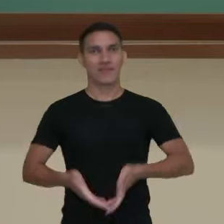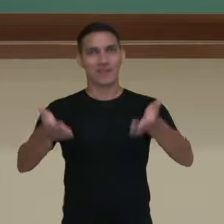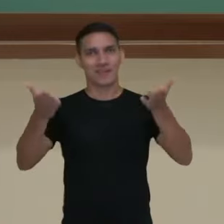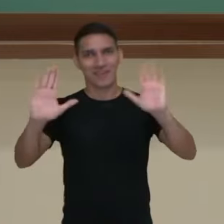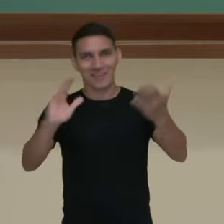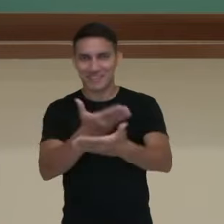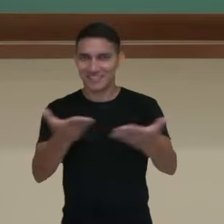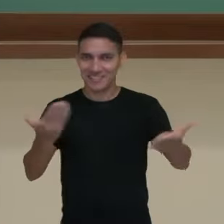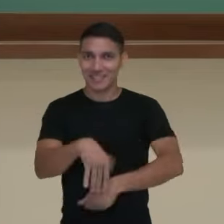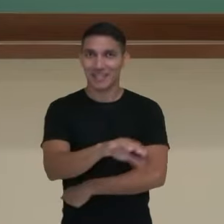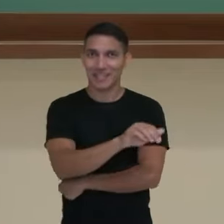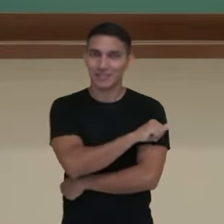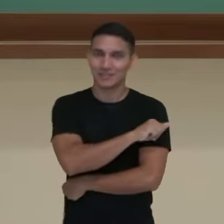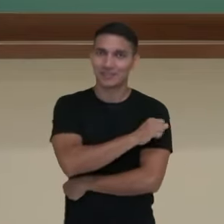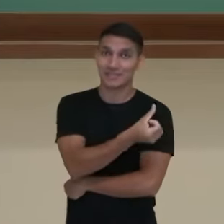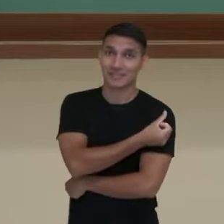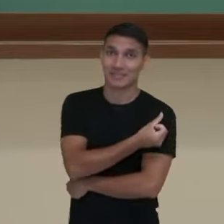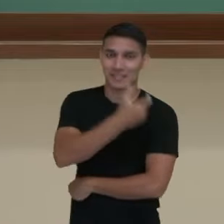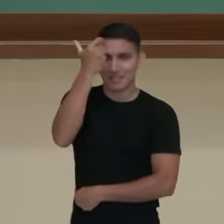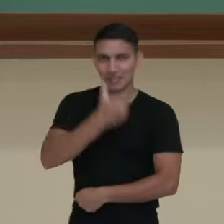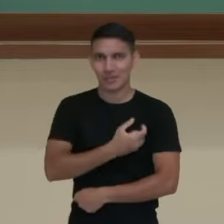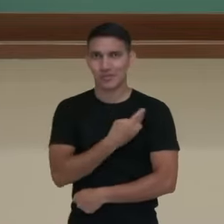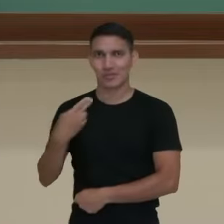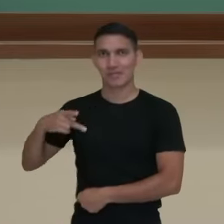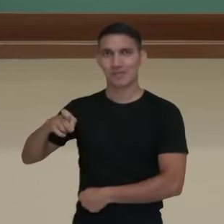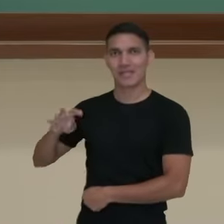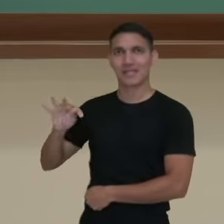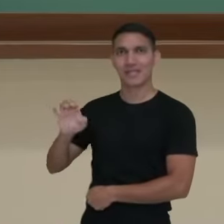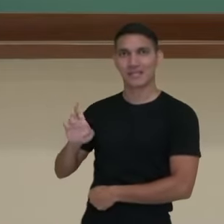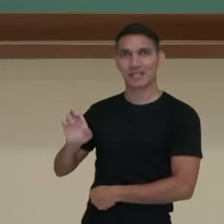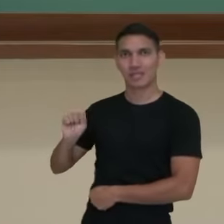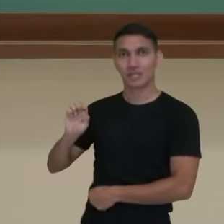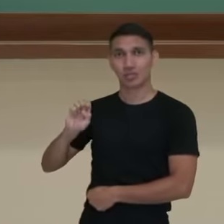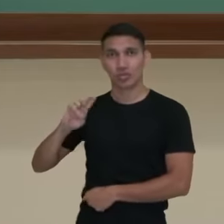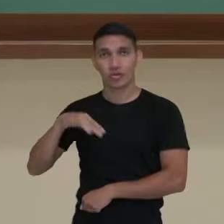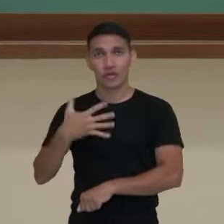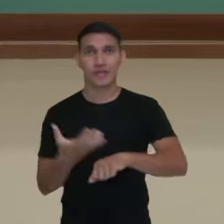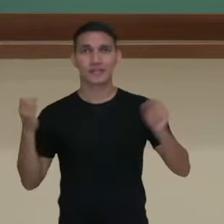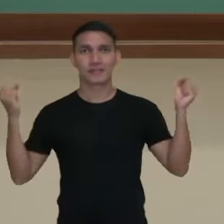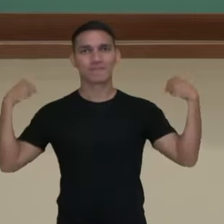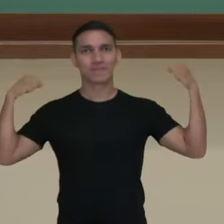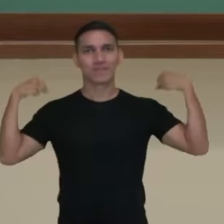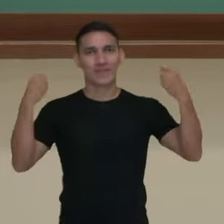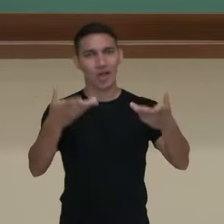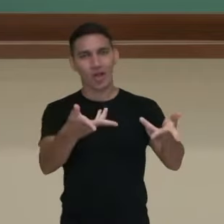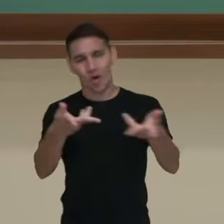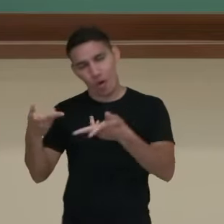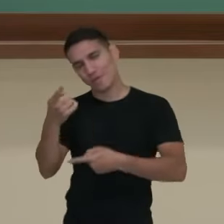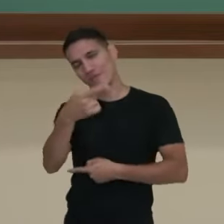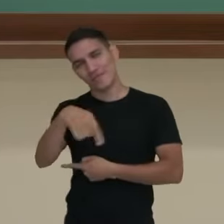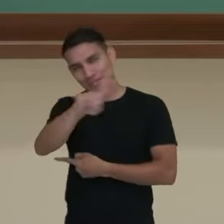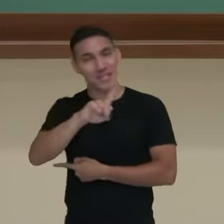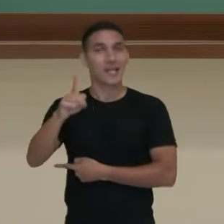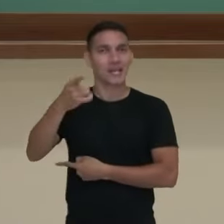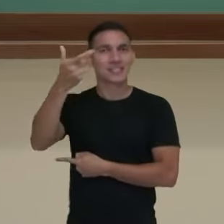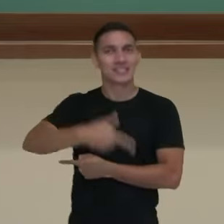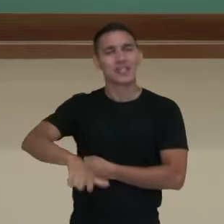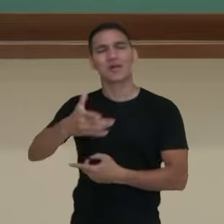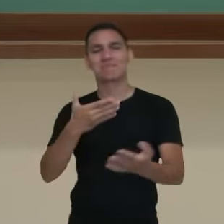Olá, pessoal do sexto ano. Eu sou o professor Peterson, da disciplina de Educação Física, e quero convidar você para mais